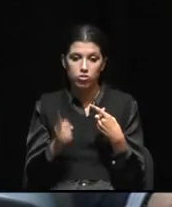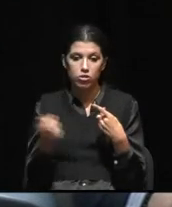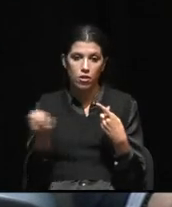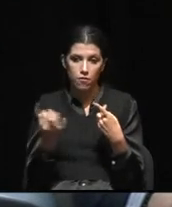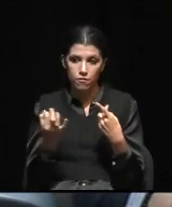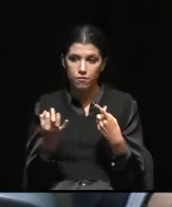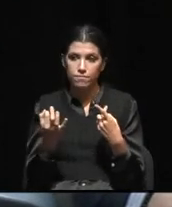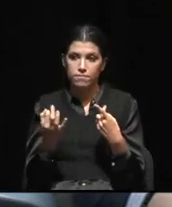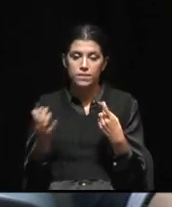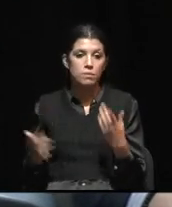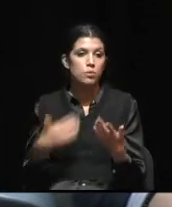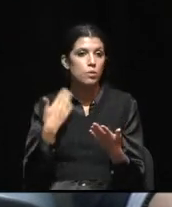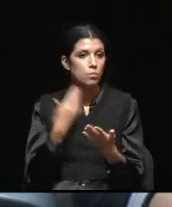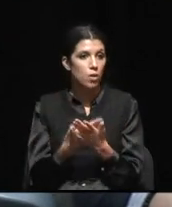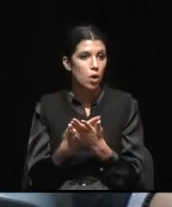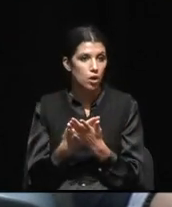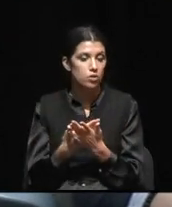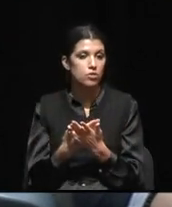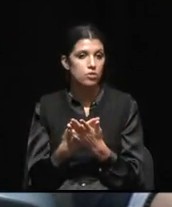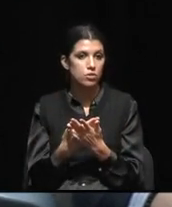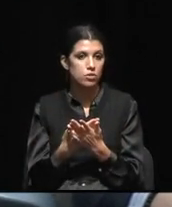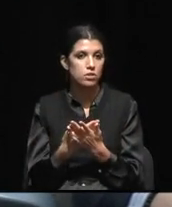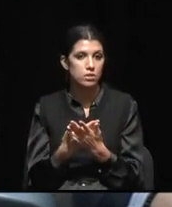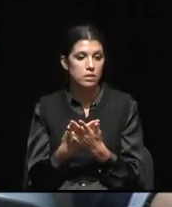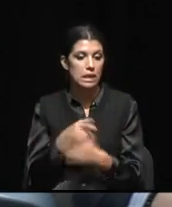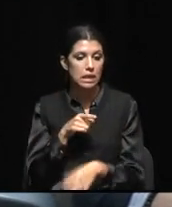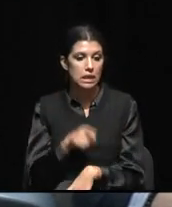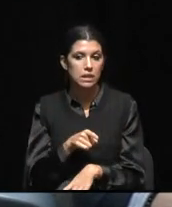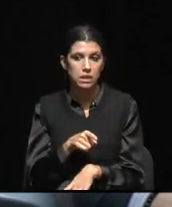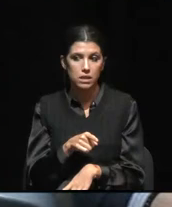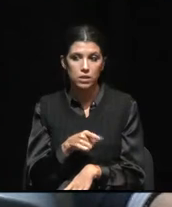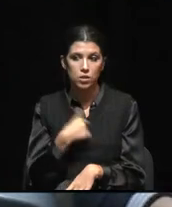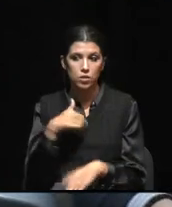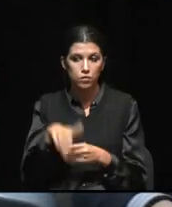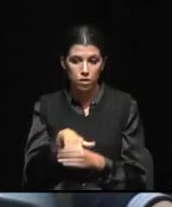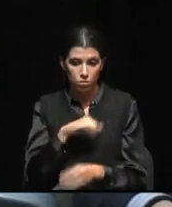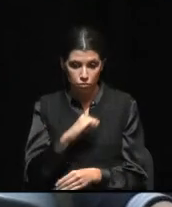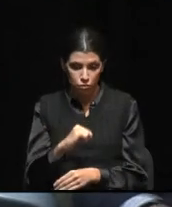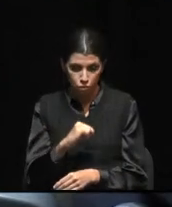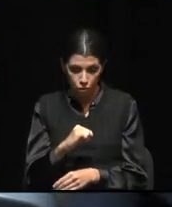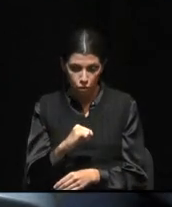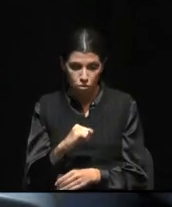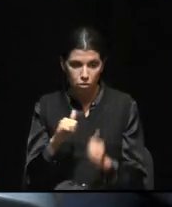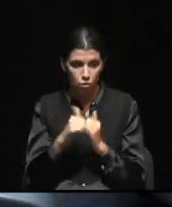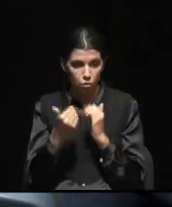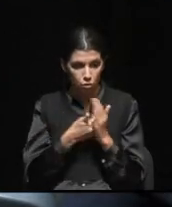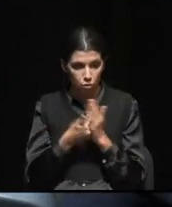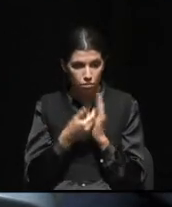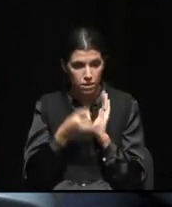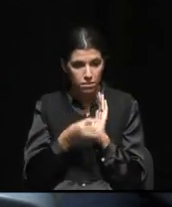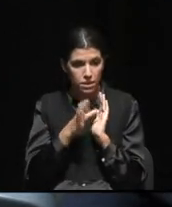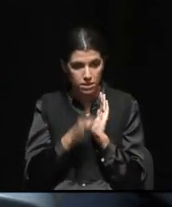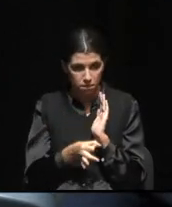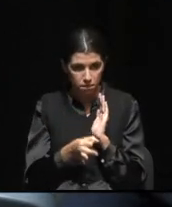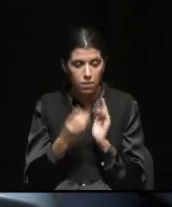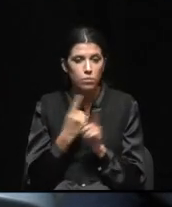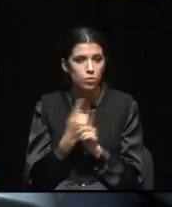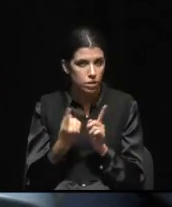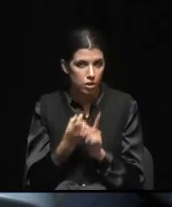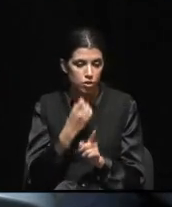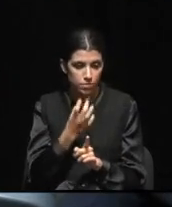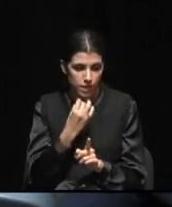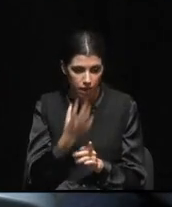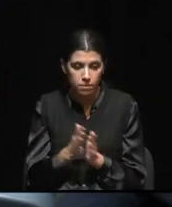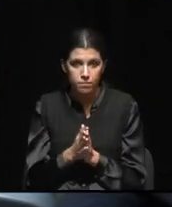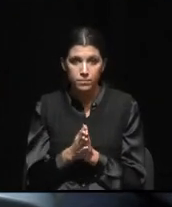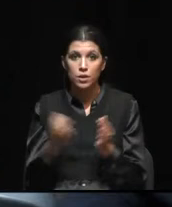tendo havido uma proposta para e esta é a razão de ser pela qual votamos contra e o documento do partido comista